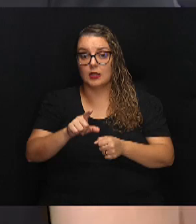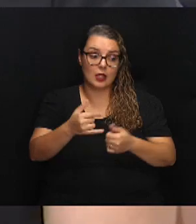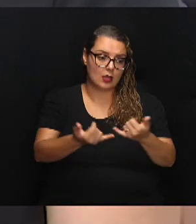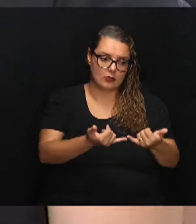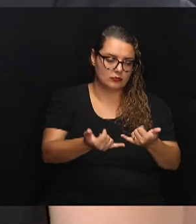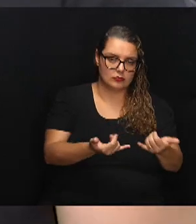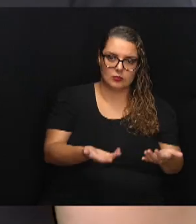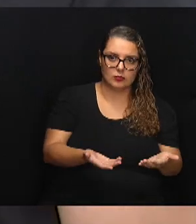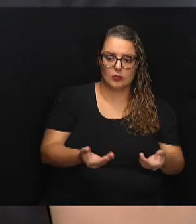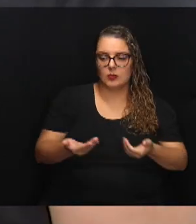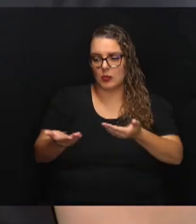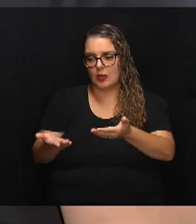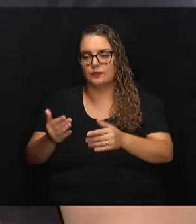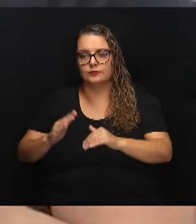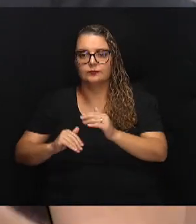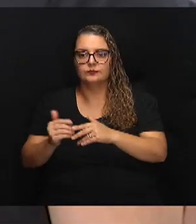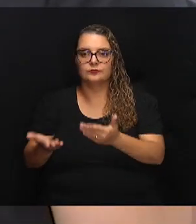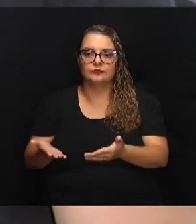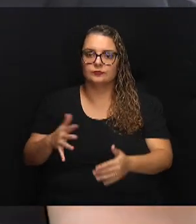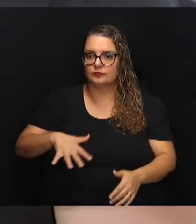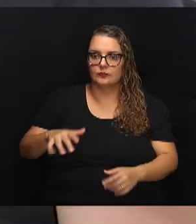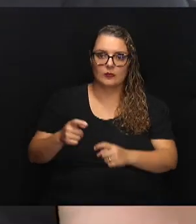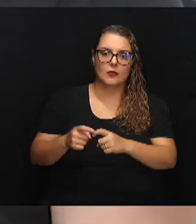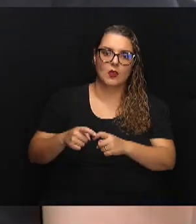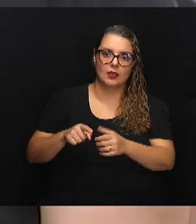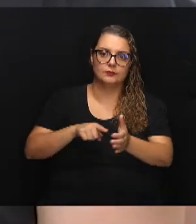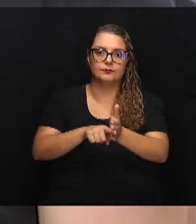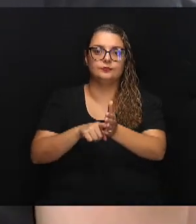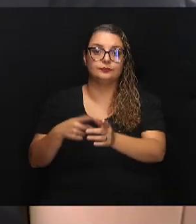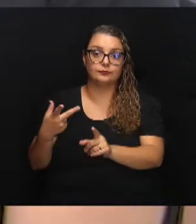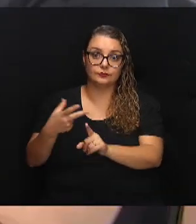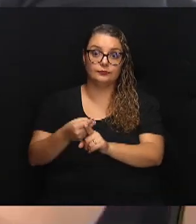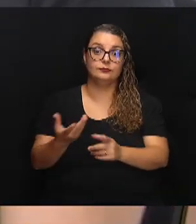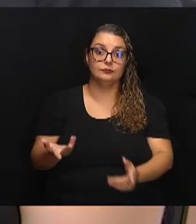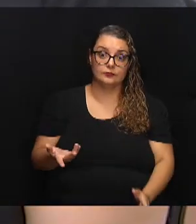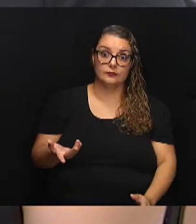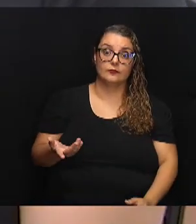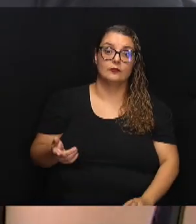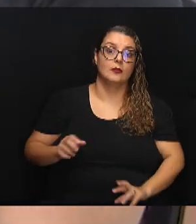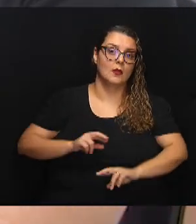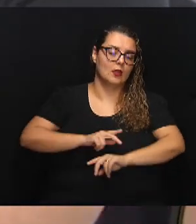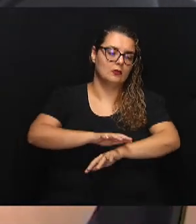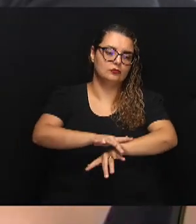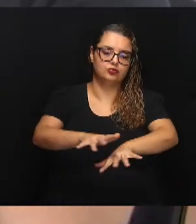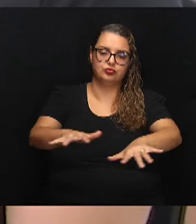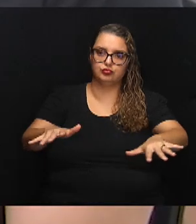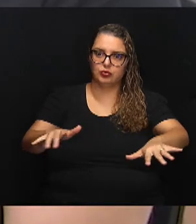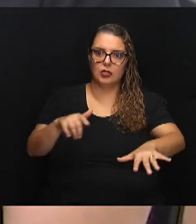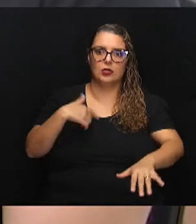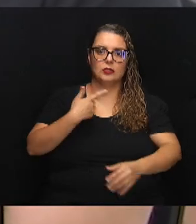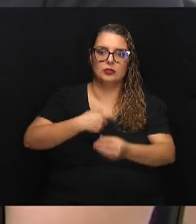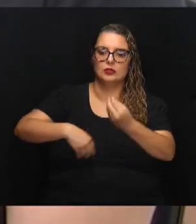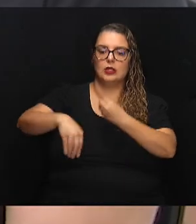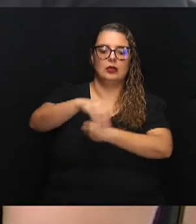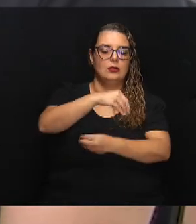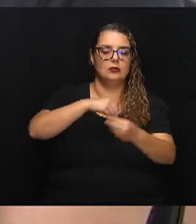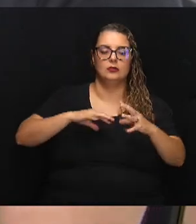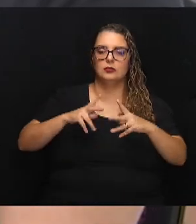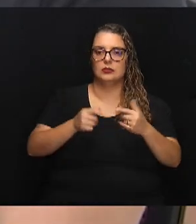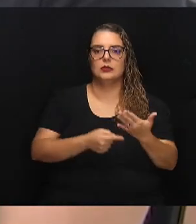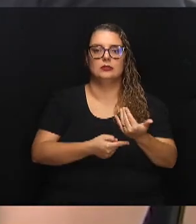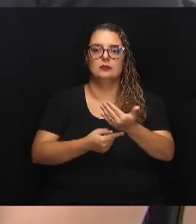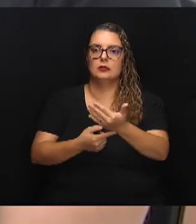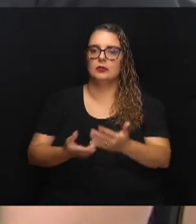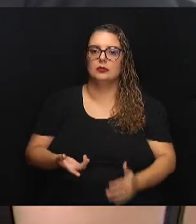mão de pessoas na área de medicina, na área de pesquisa de vacina. Então é uma área muito abrangente porque a gente envolve toda a área de tecnologia,